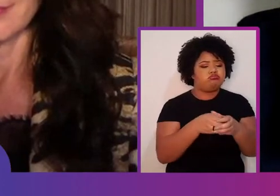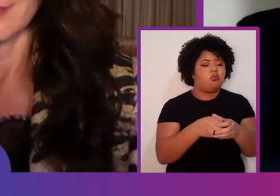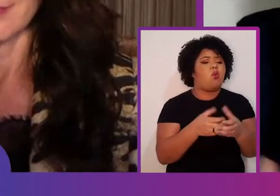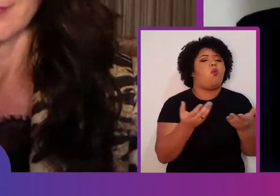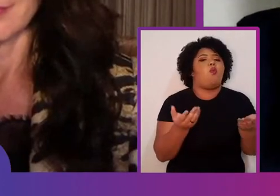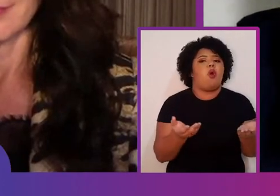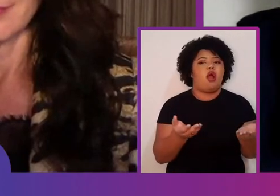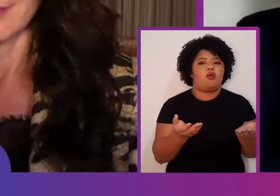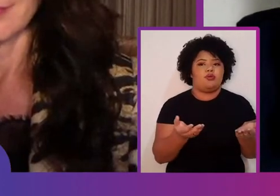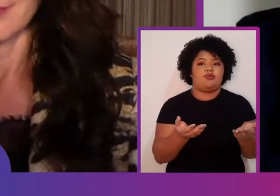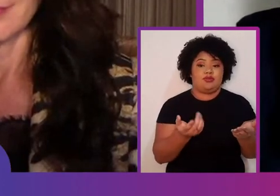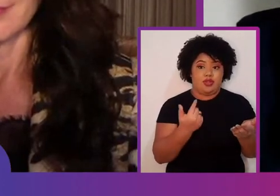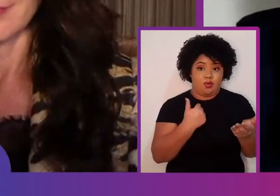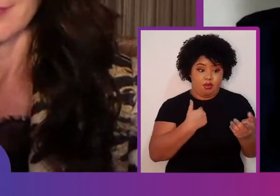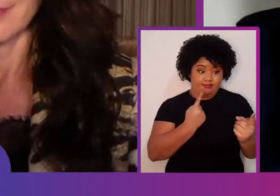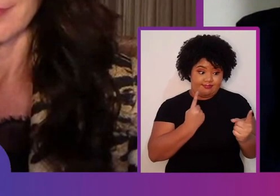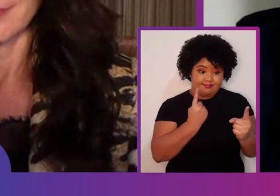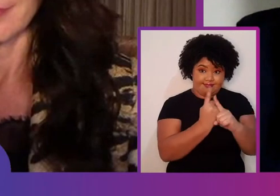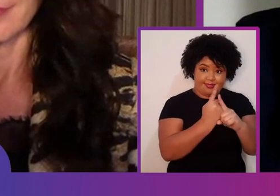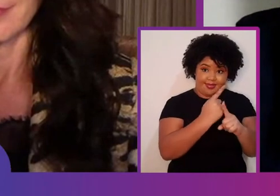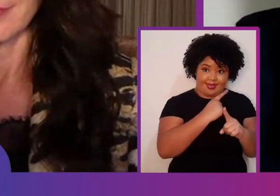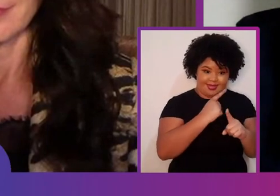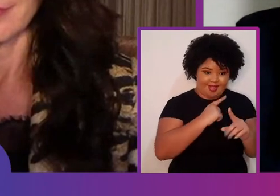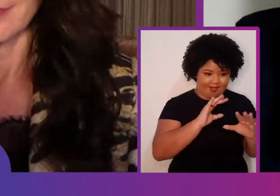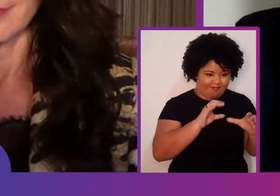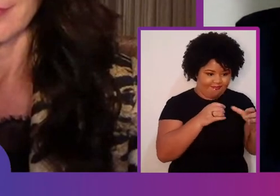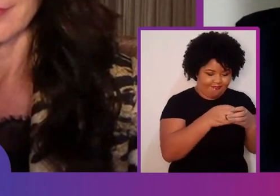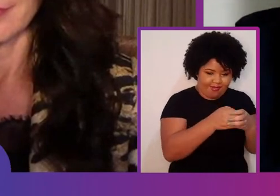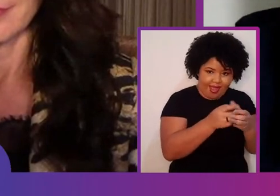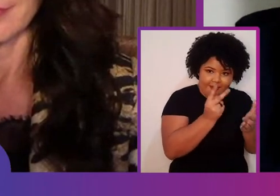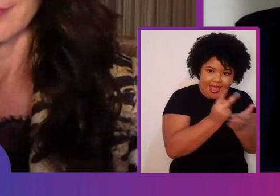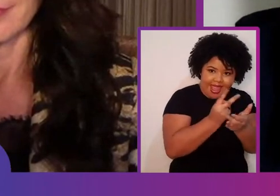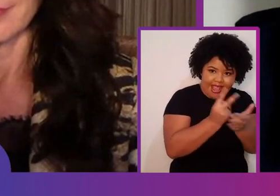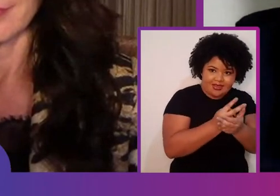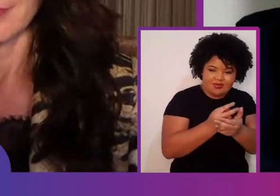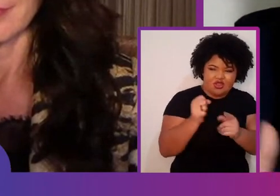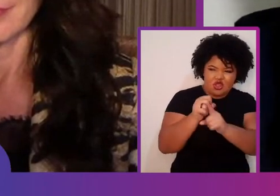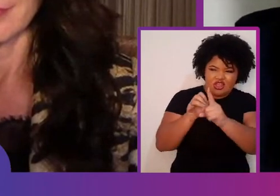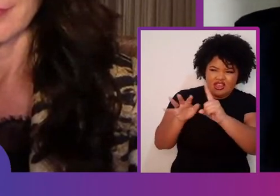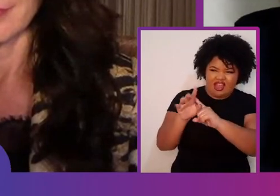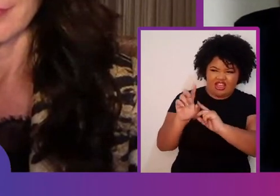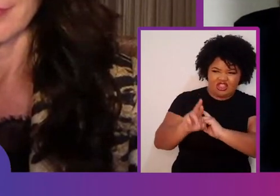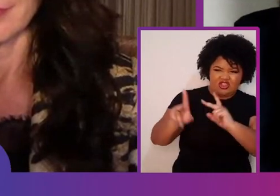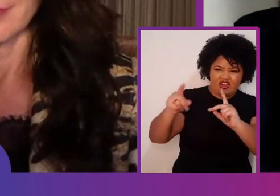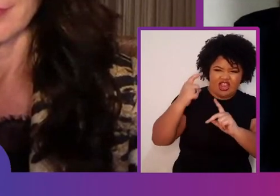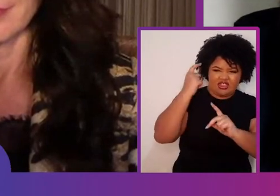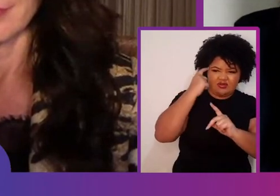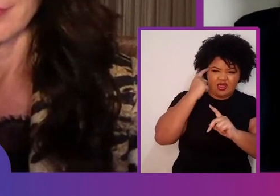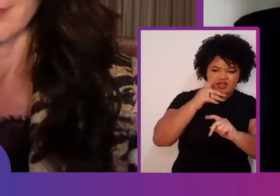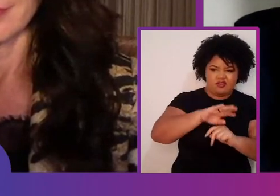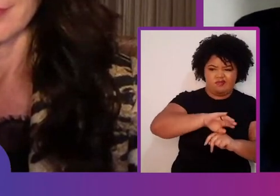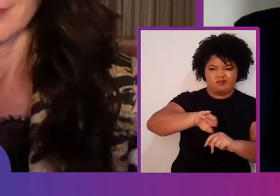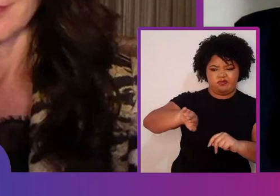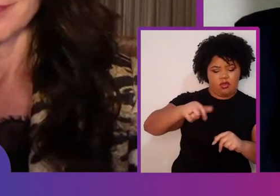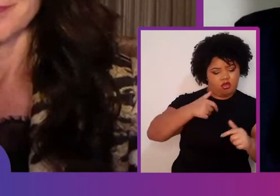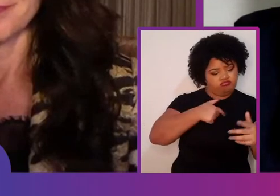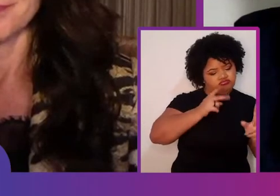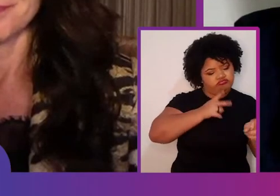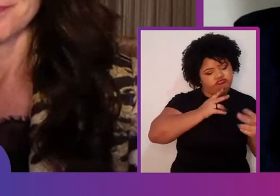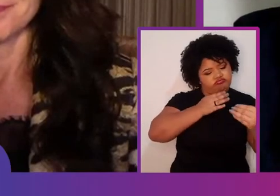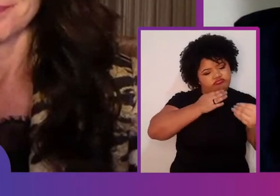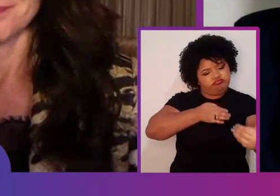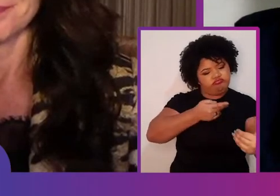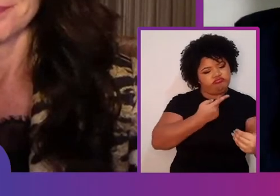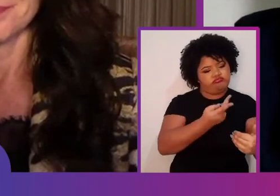e eu consigo me isolar do restante da sociedade que pensa diferente de mim, eu fico muito mais protegido, porque eu não preciso ir